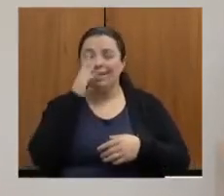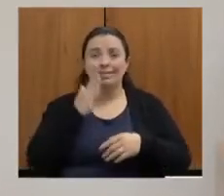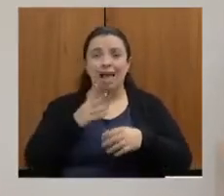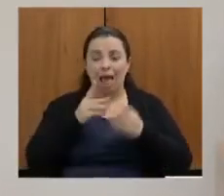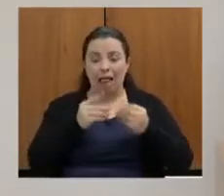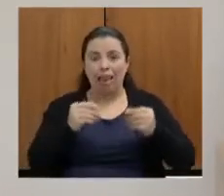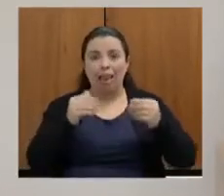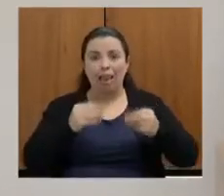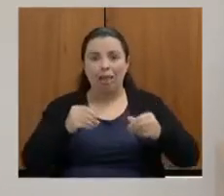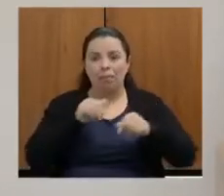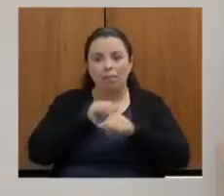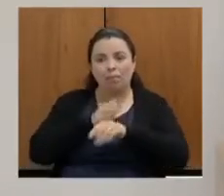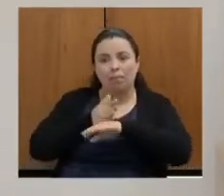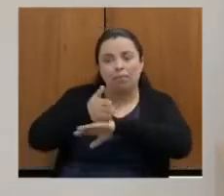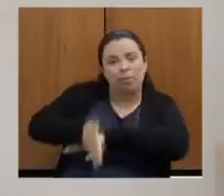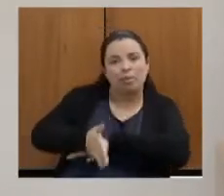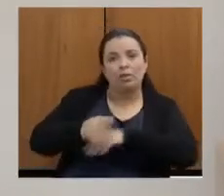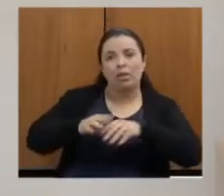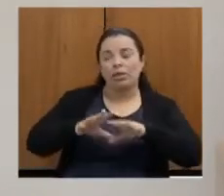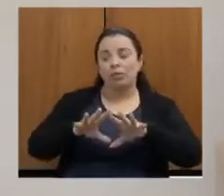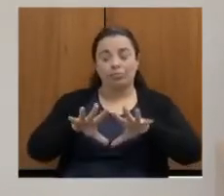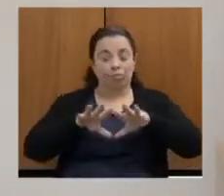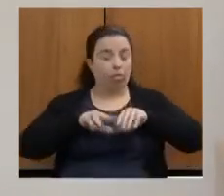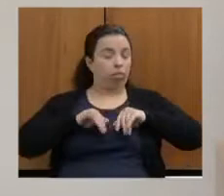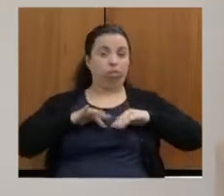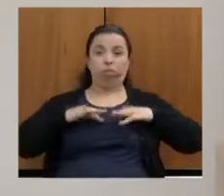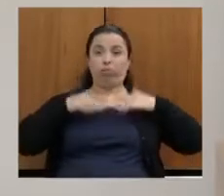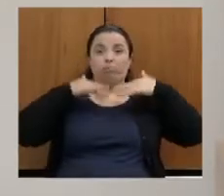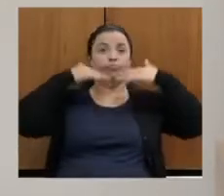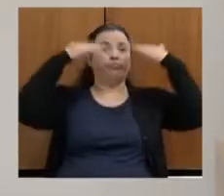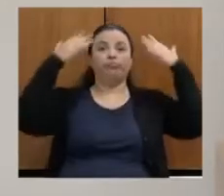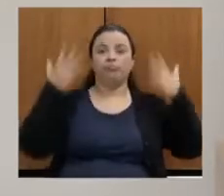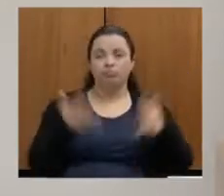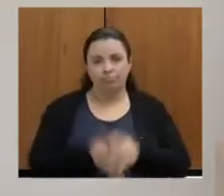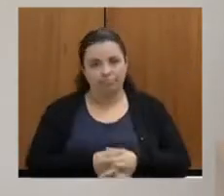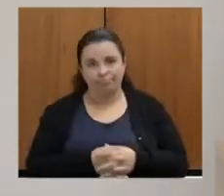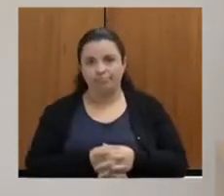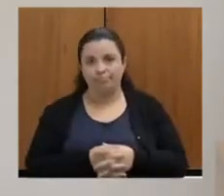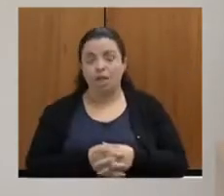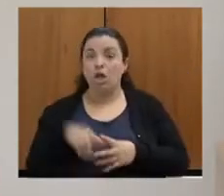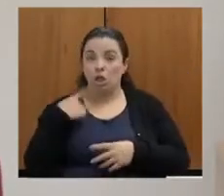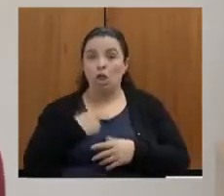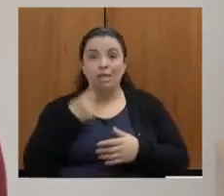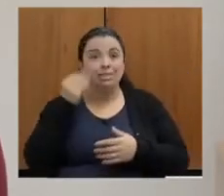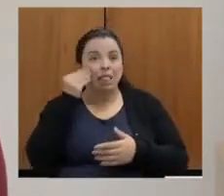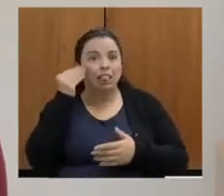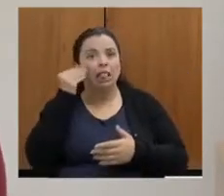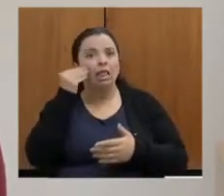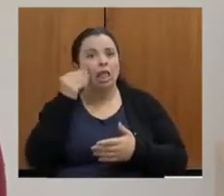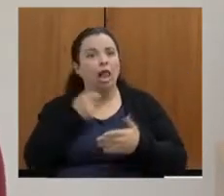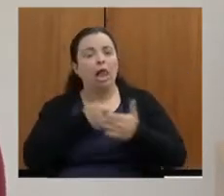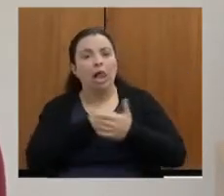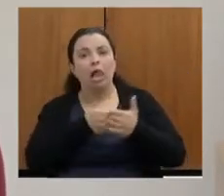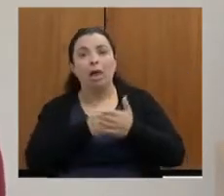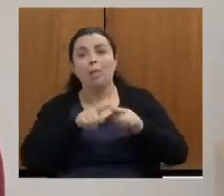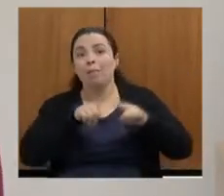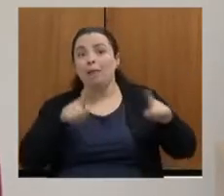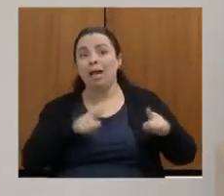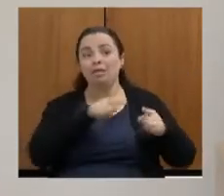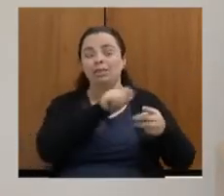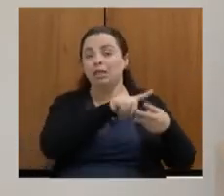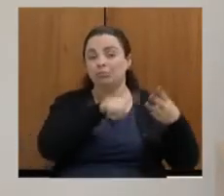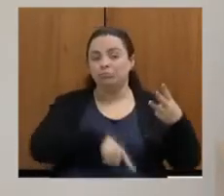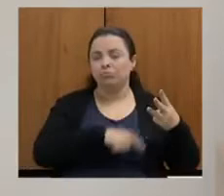e por mais que a gente tente poder político das mineradoras não deixa que a gente retira essa lama tóxica da as